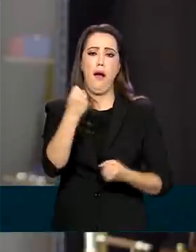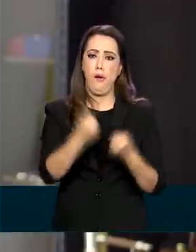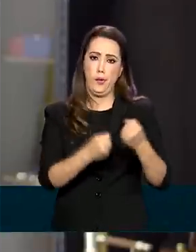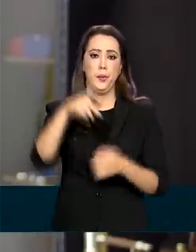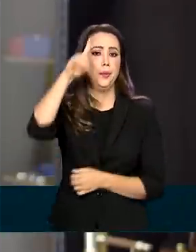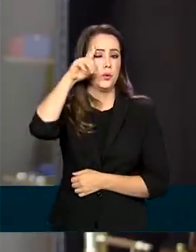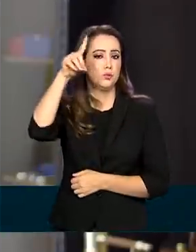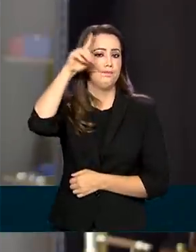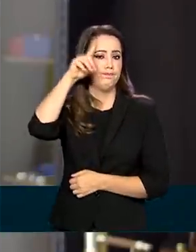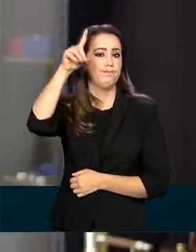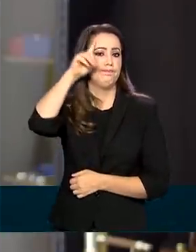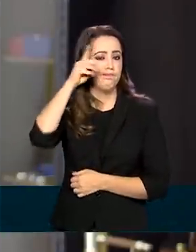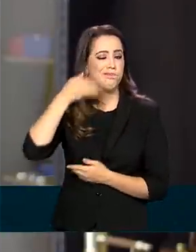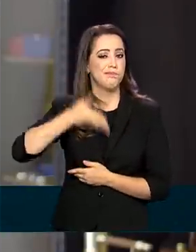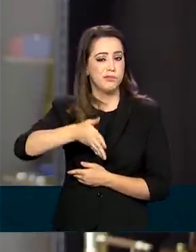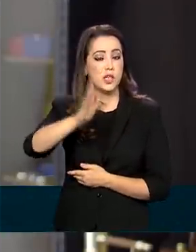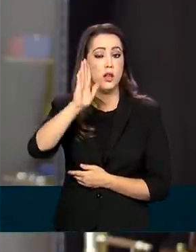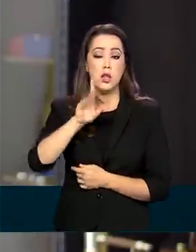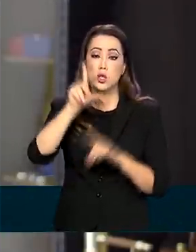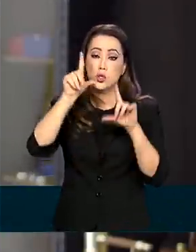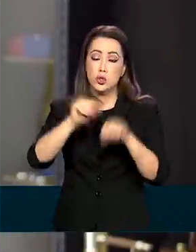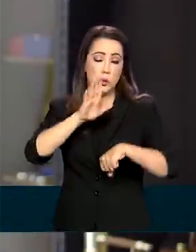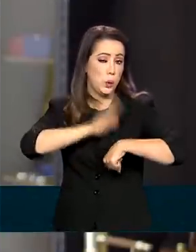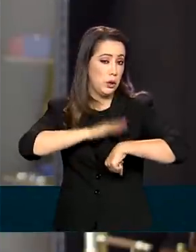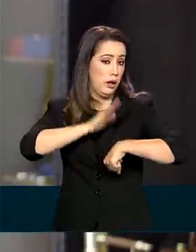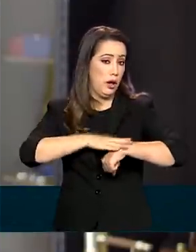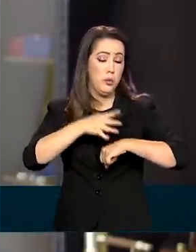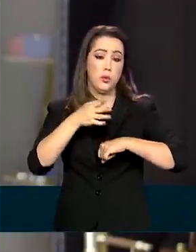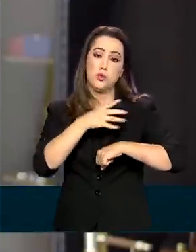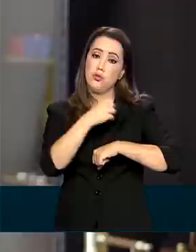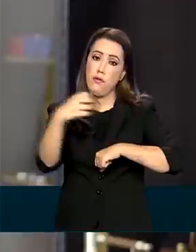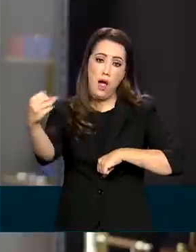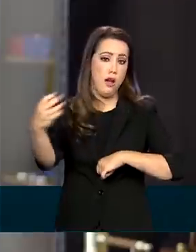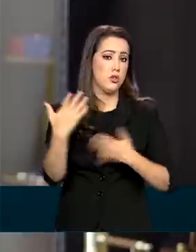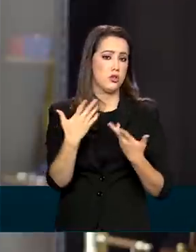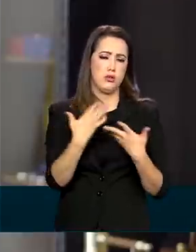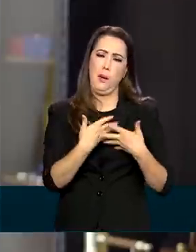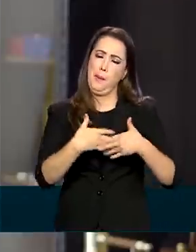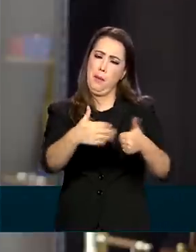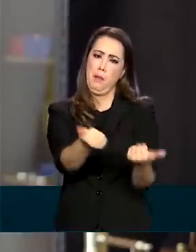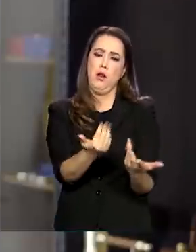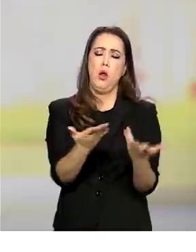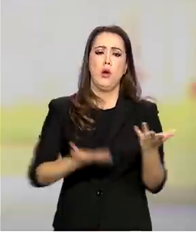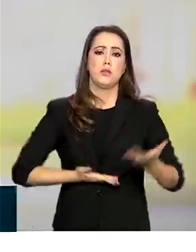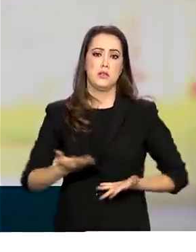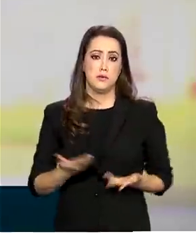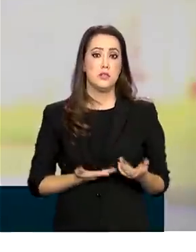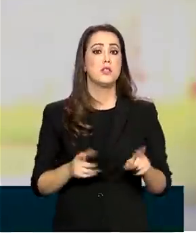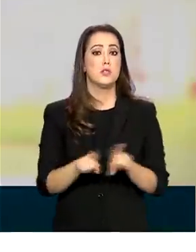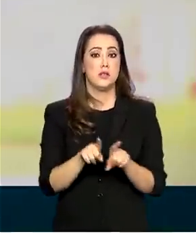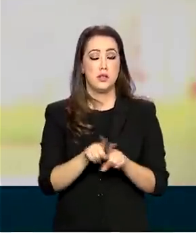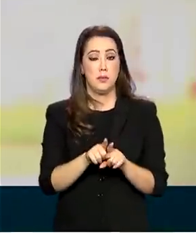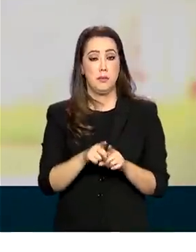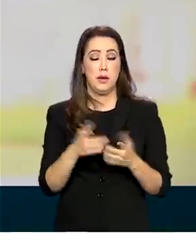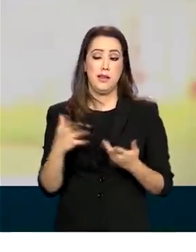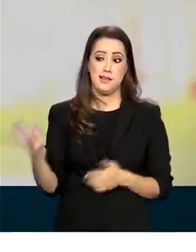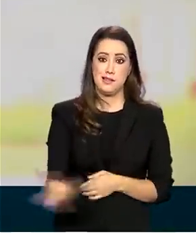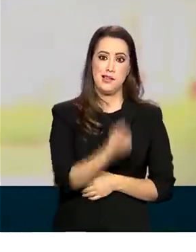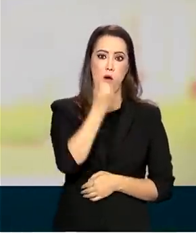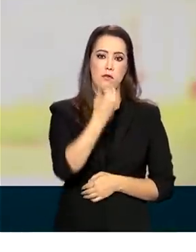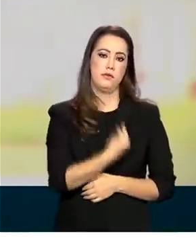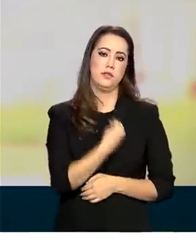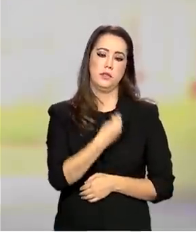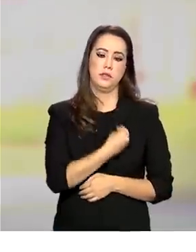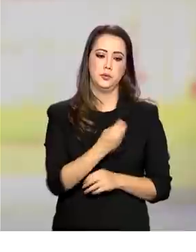e isso vai diminuir o tempo de viagem, melhorar a qualidade de serviço e, sobretudo, salvar vidas. Outras obras desse projeto